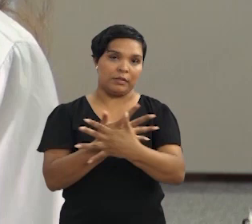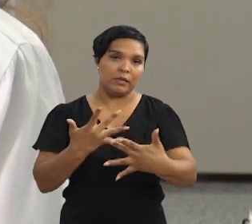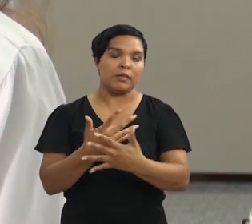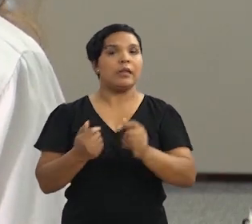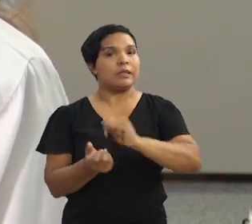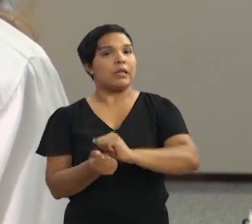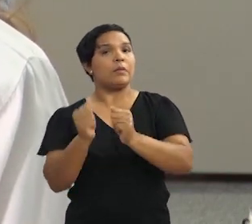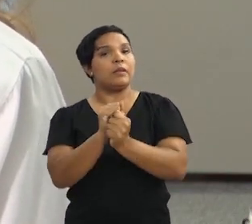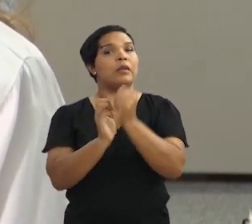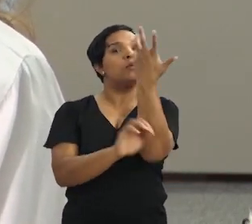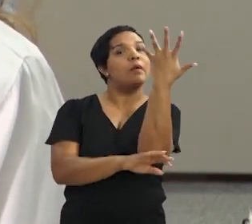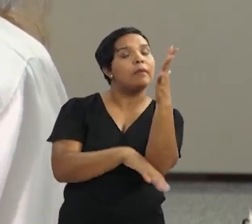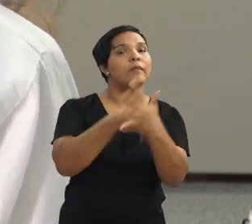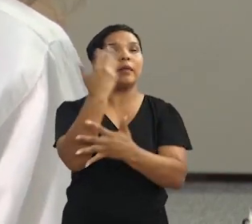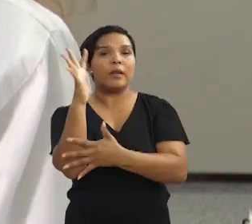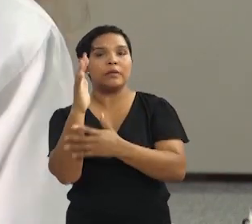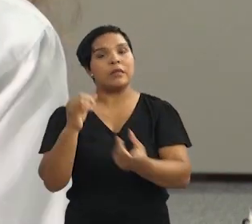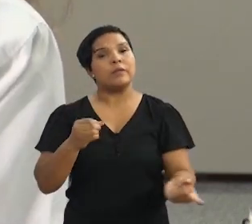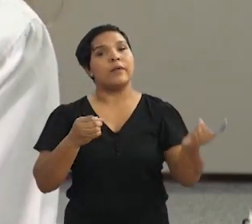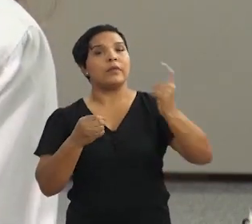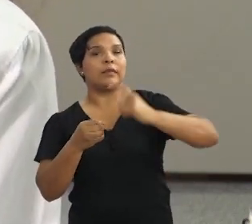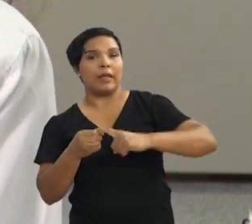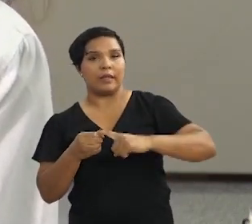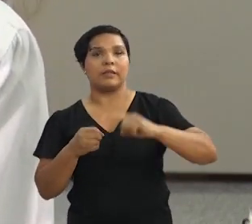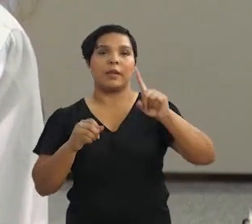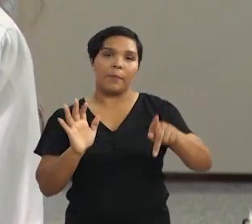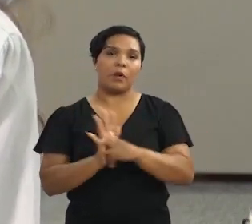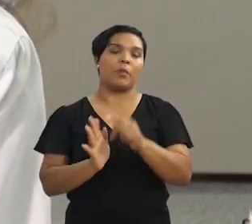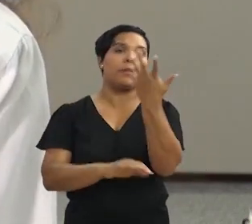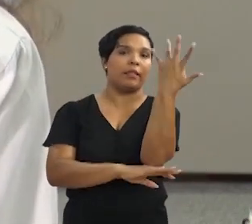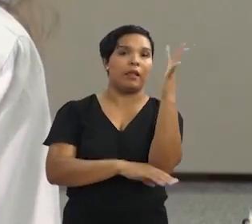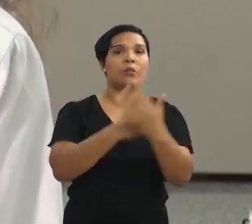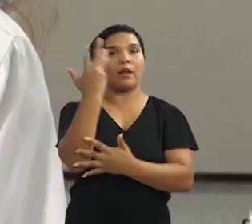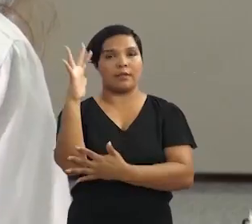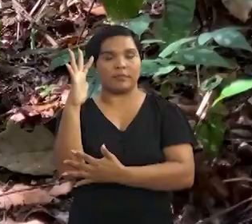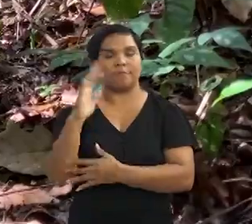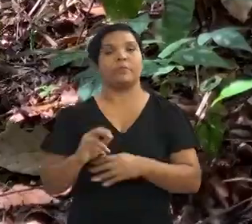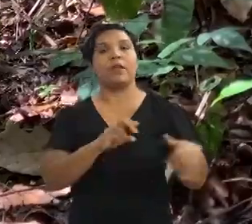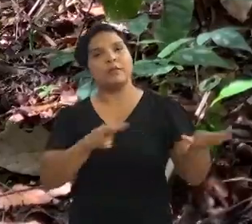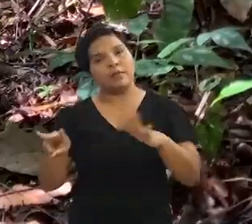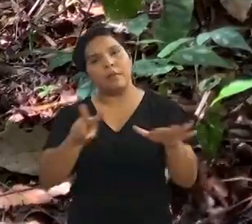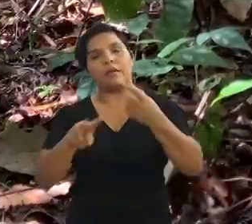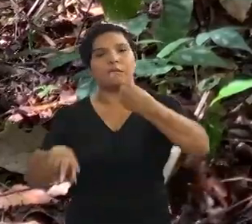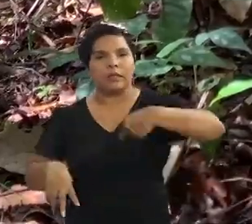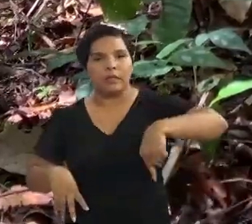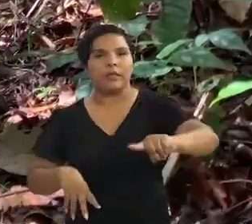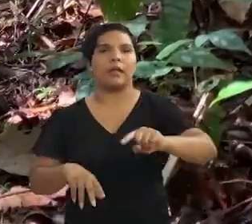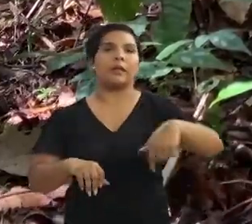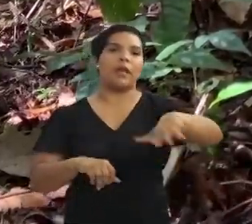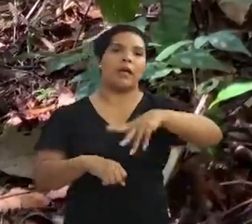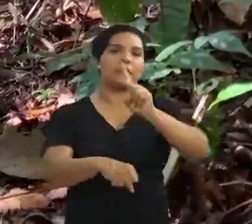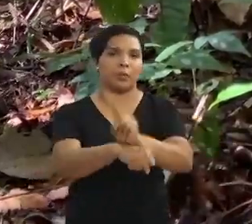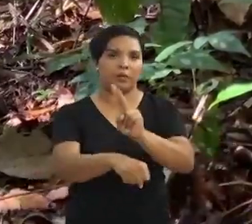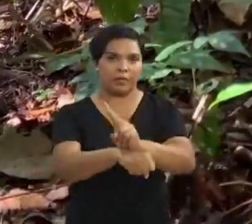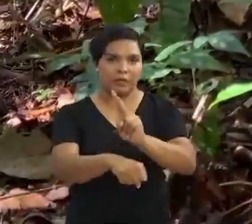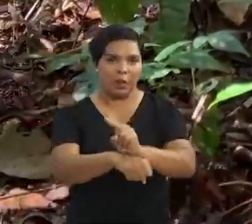também para esse ambiente silvestre, né, como se ela retornasse para onde ela veio, que é para a natureza. Então, semanalmente a gente ia até